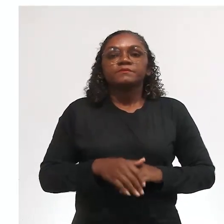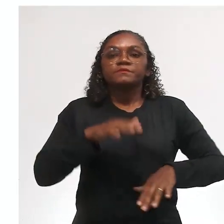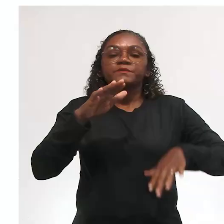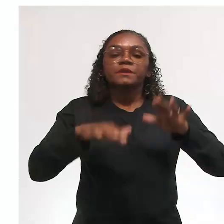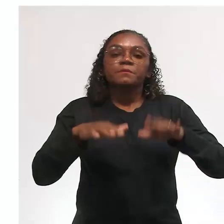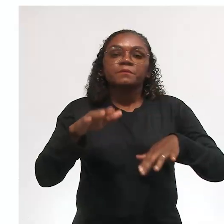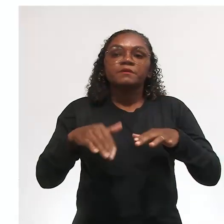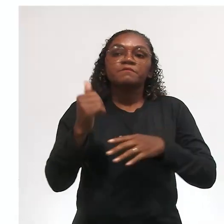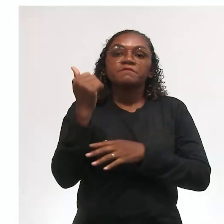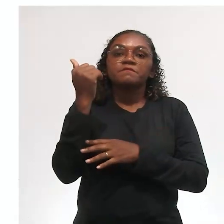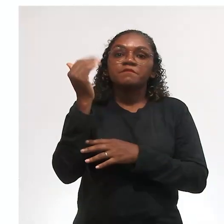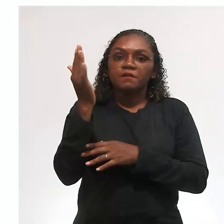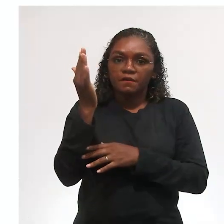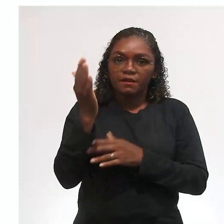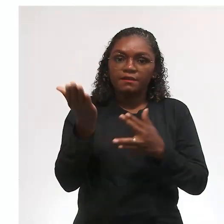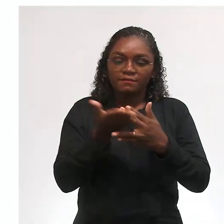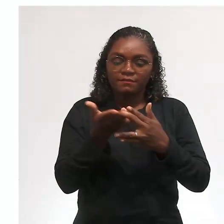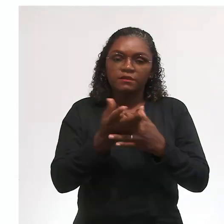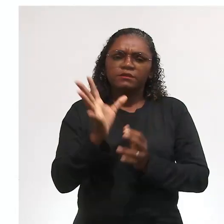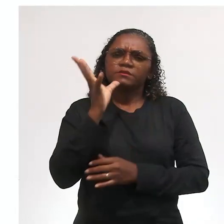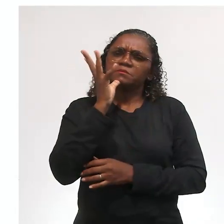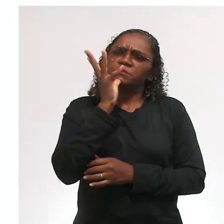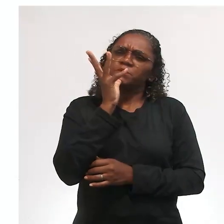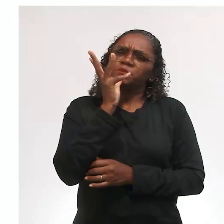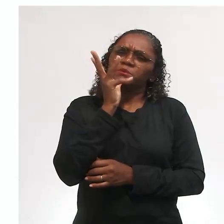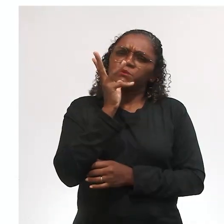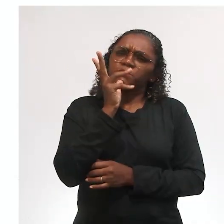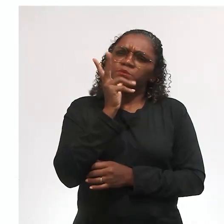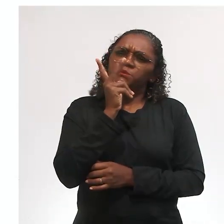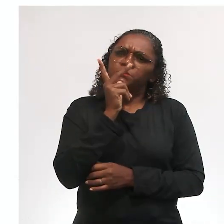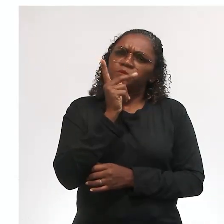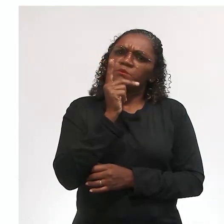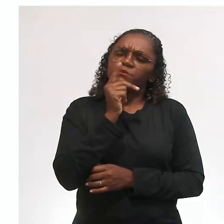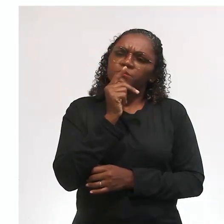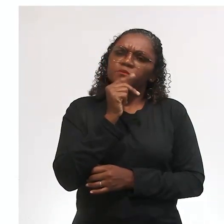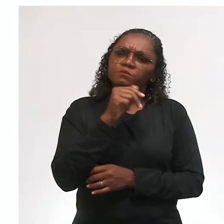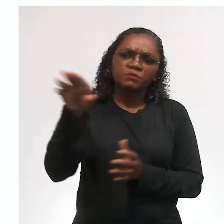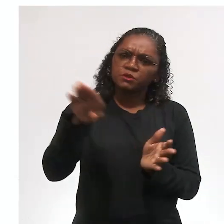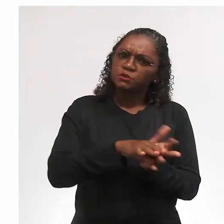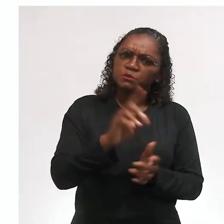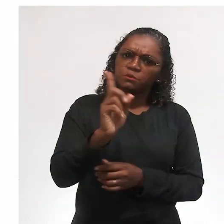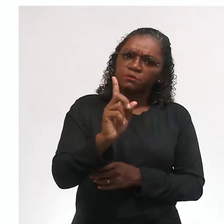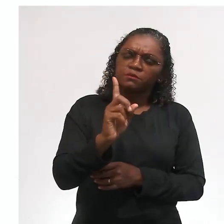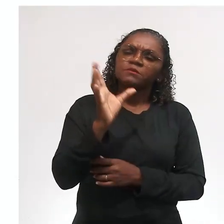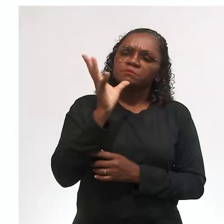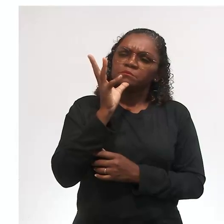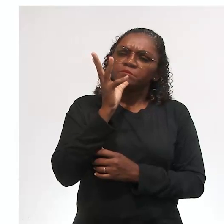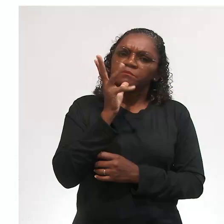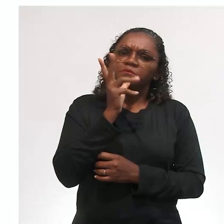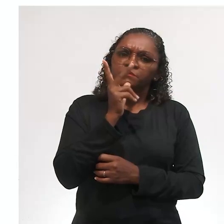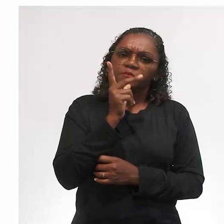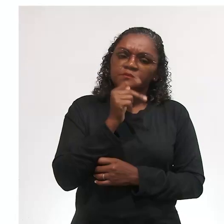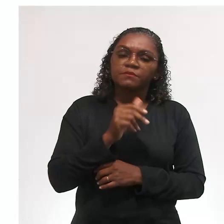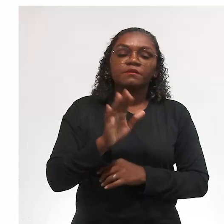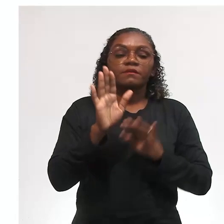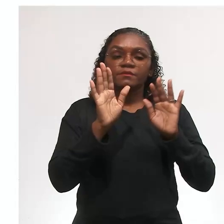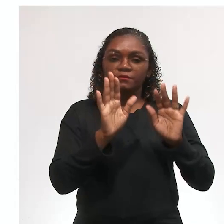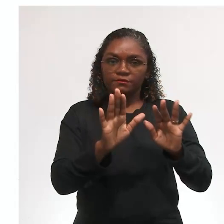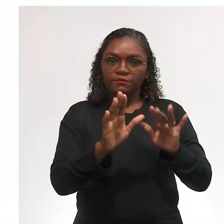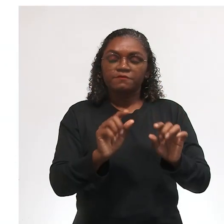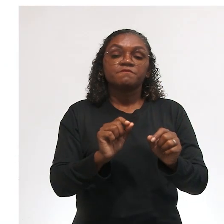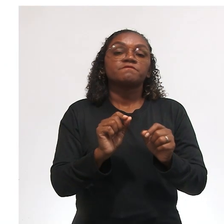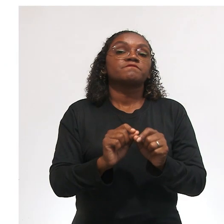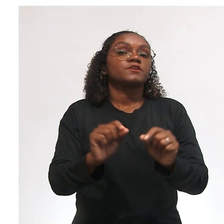não cumprir as regras, ele aprende que obedecer às normas evita essa consequência desagradável. Então,